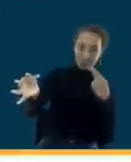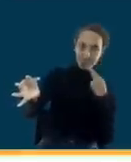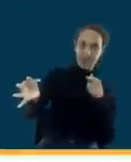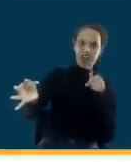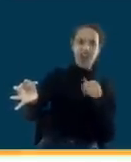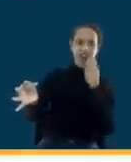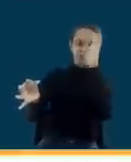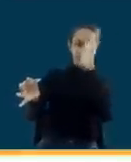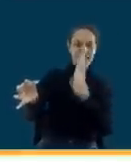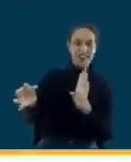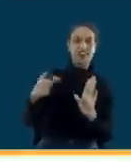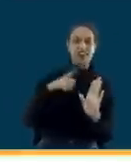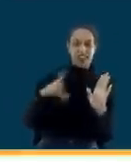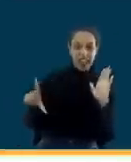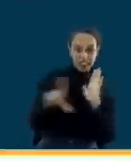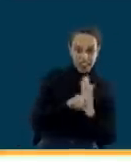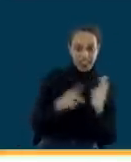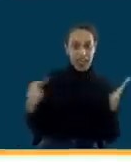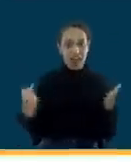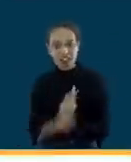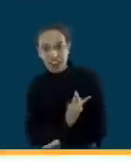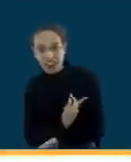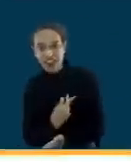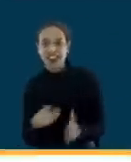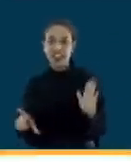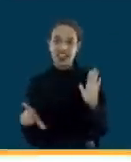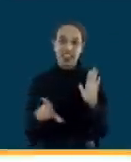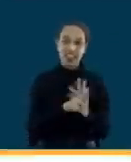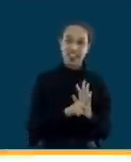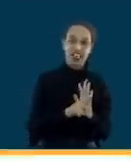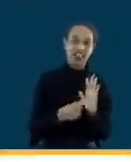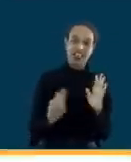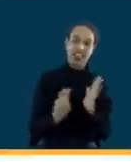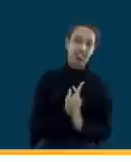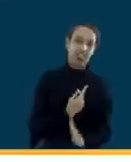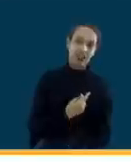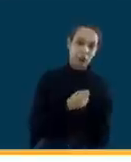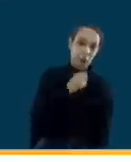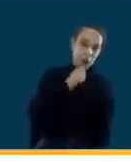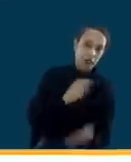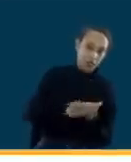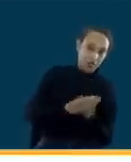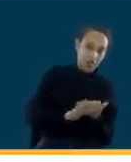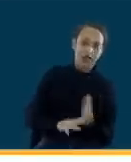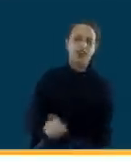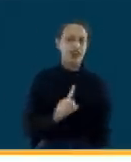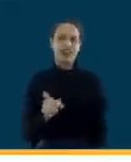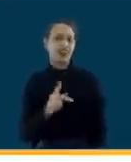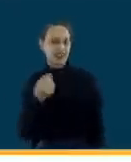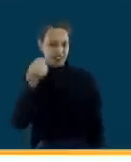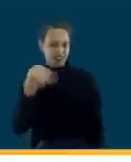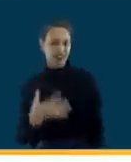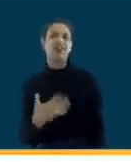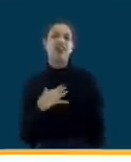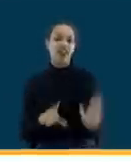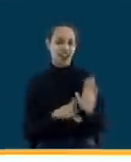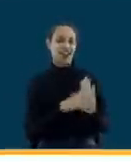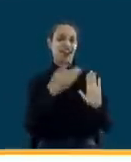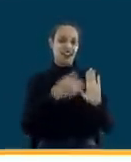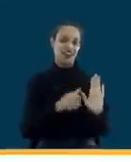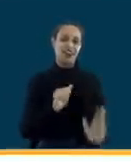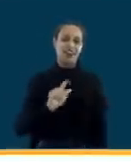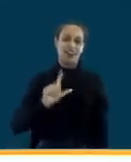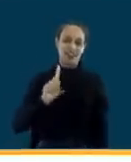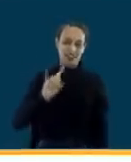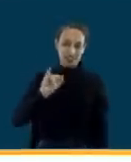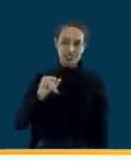que pega, tem lei que não pega, a gente vai falar, ah, Aldir Blanc pegou porque teve os cursos para aplicação